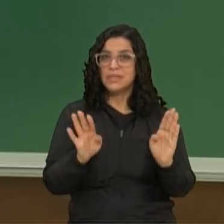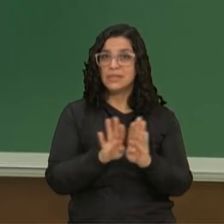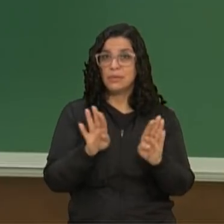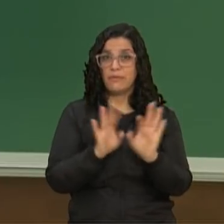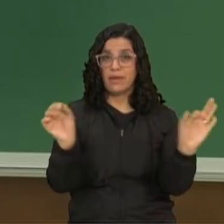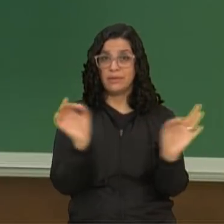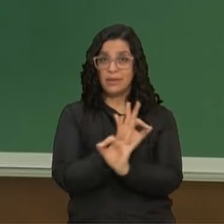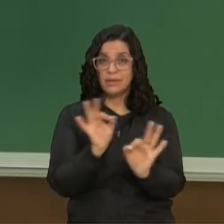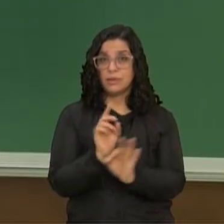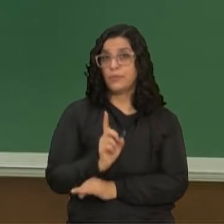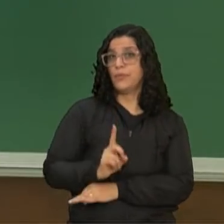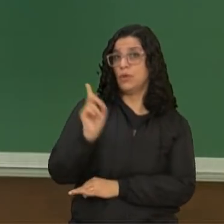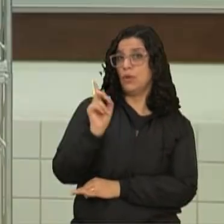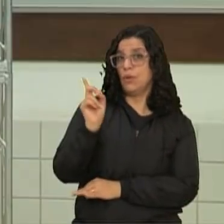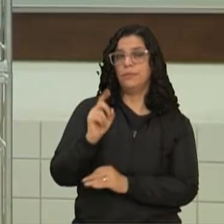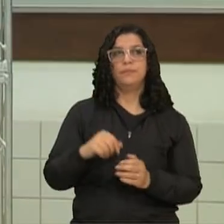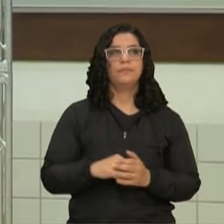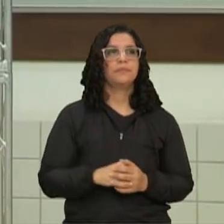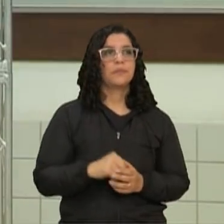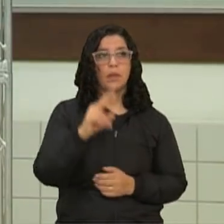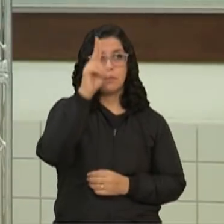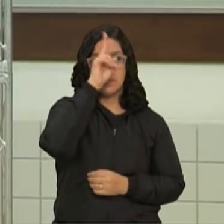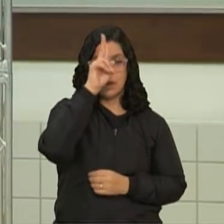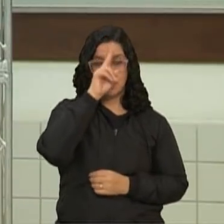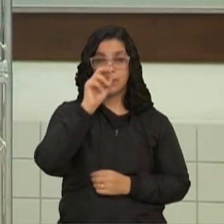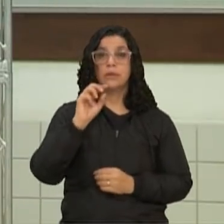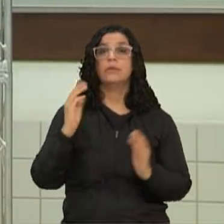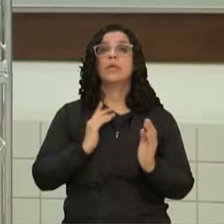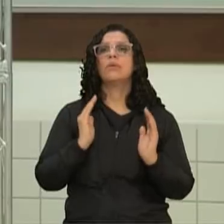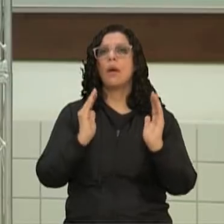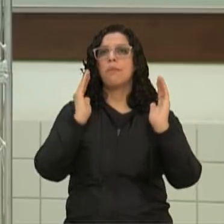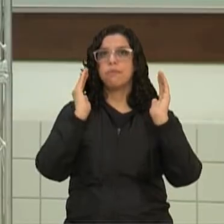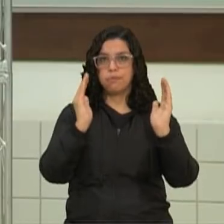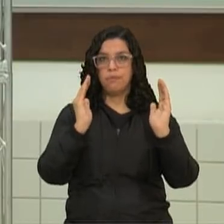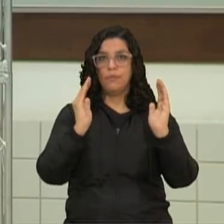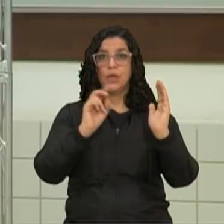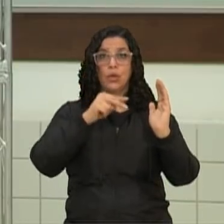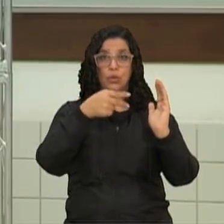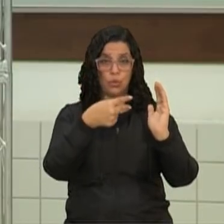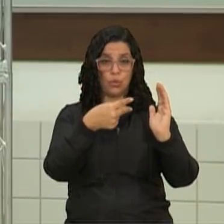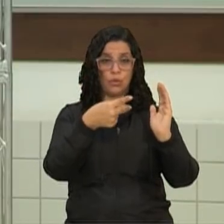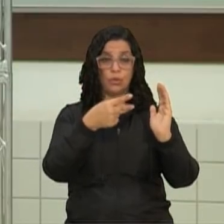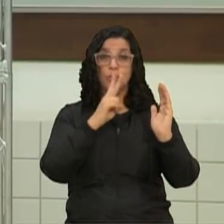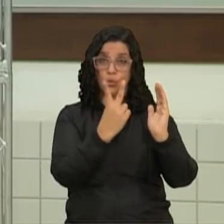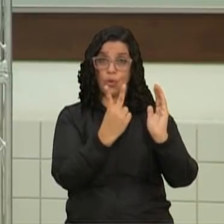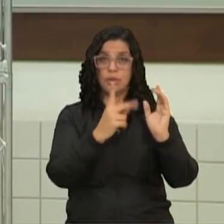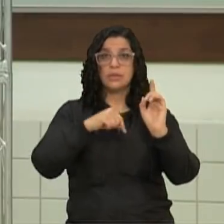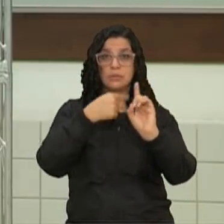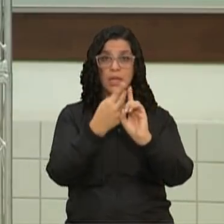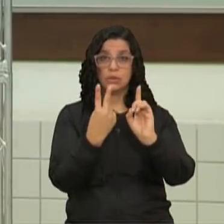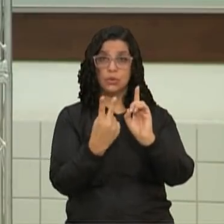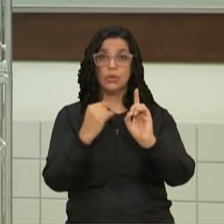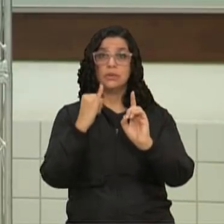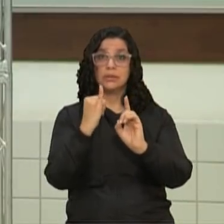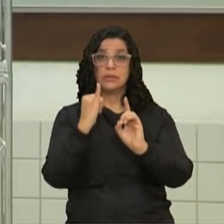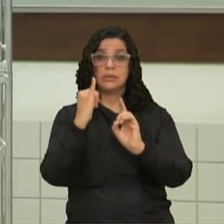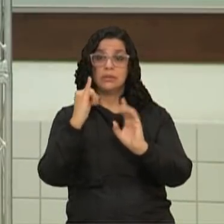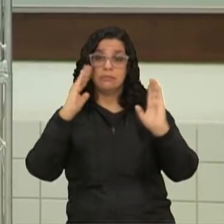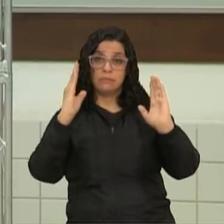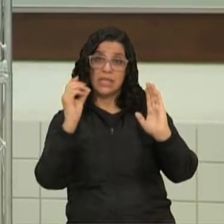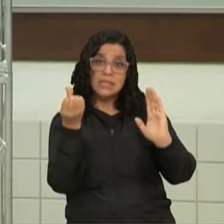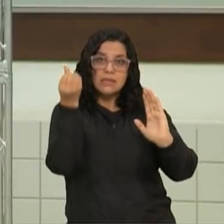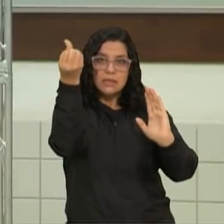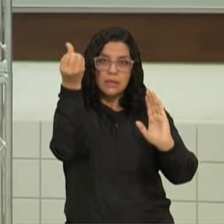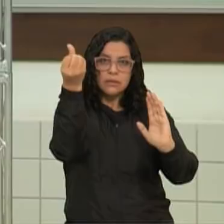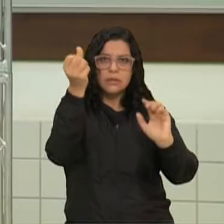números complexos. Vamos aqui no quadro só para relembrar. Ó. Então, o que eu vou fazer? Eu tenho 2 mais 2i elevado à sexta. O que eu vou